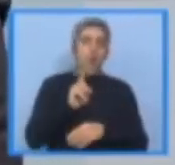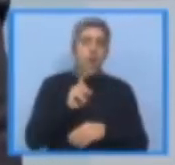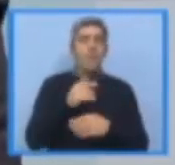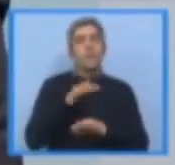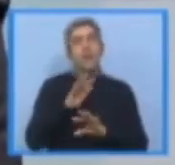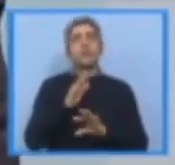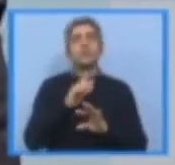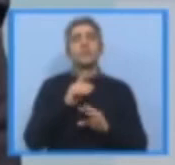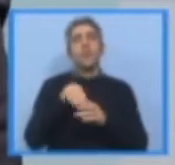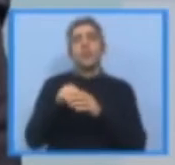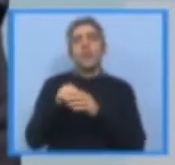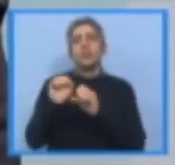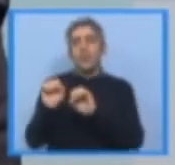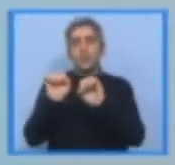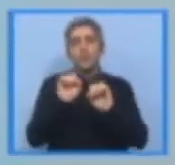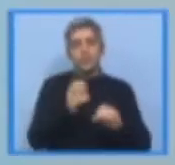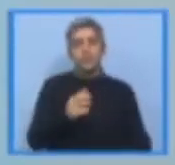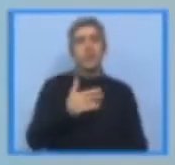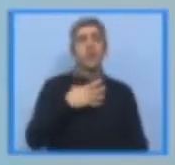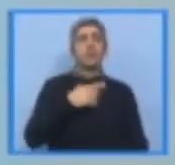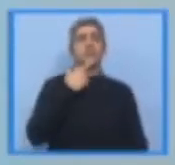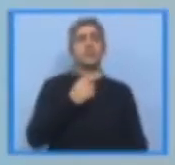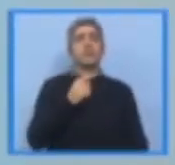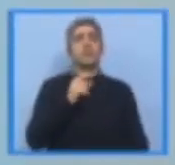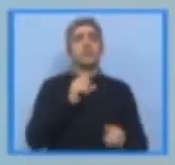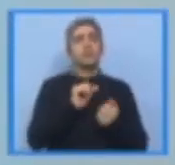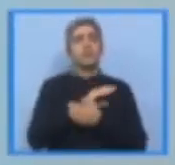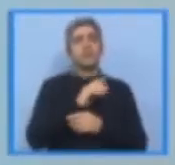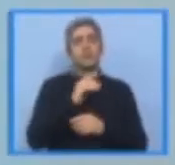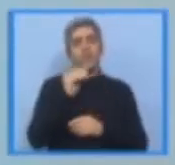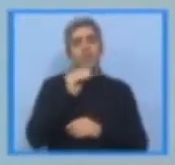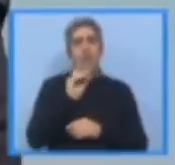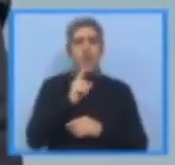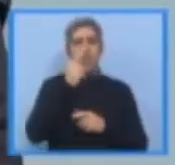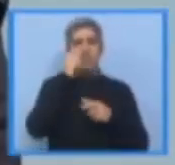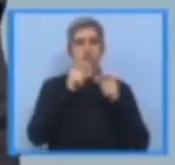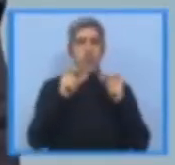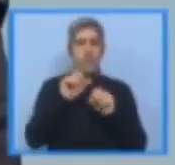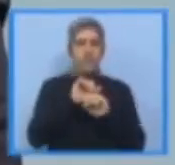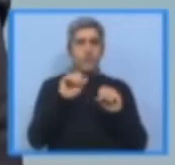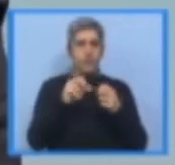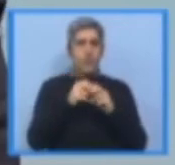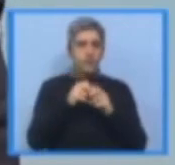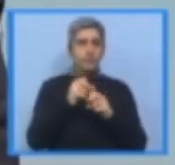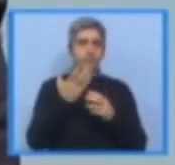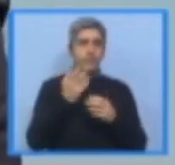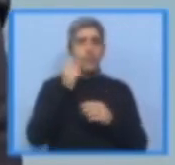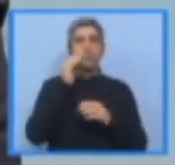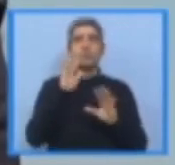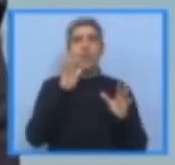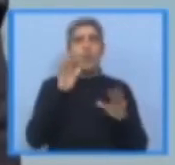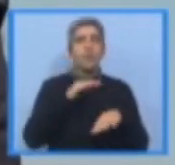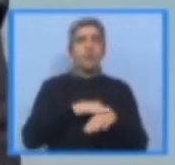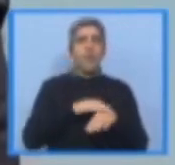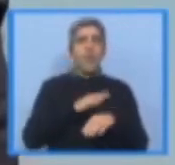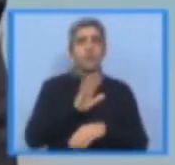sociais, mas em contextos muito próprios. Quer isto dizer que as fake news é um fenómeno eminentemente humano? É verdade. Como diz o Papa, onde está o homem está o pecado, e a partir daí